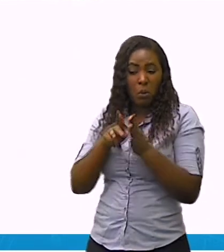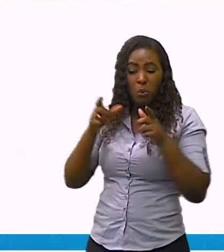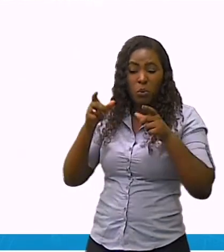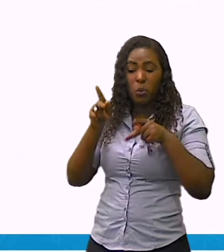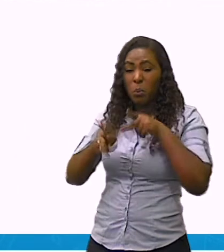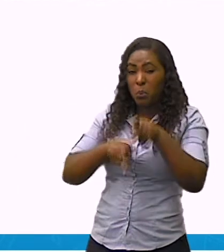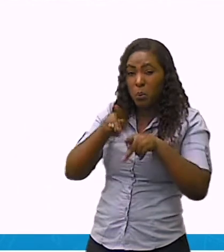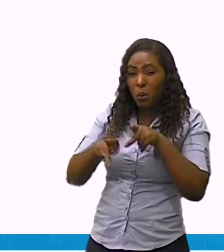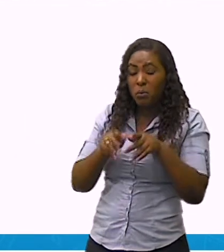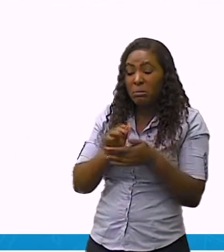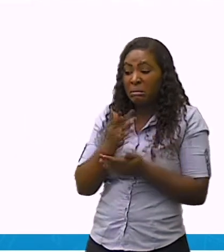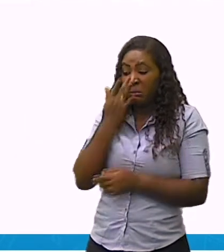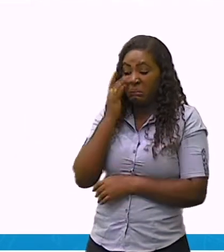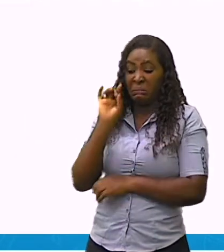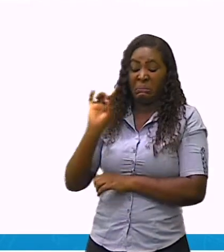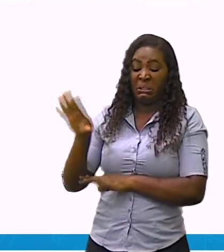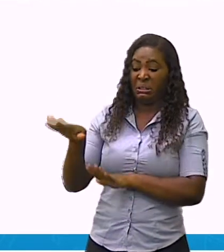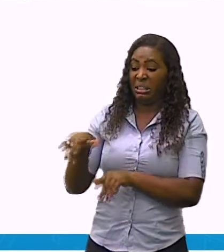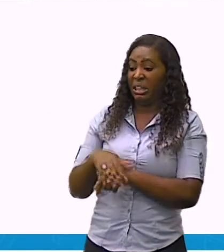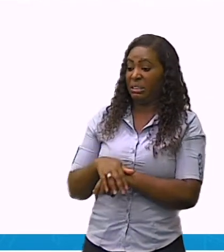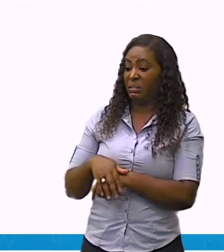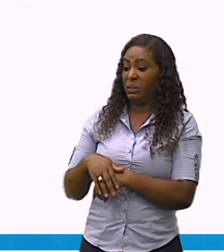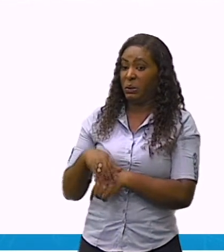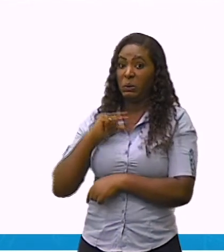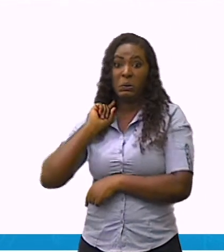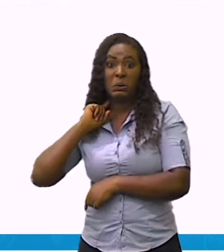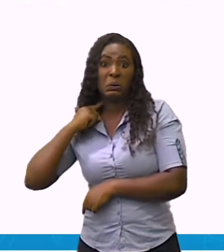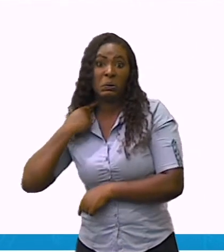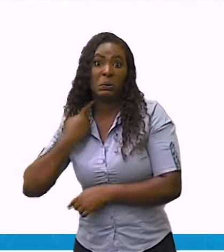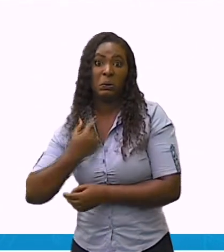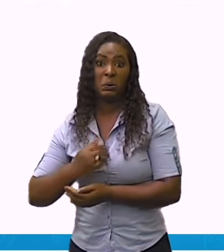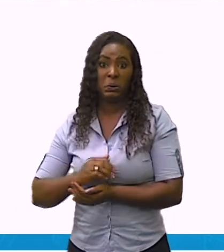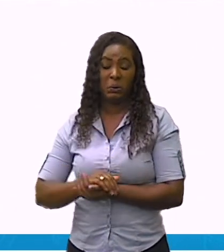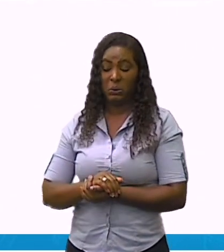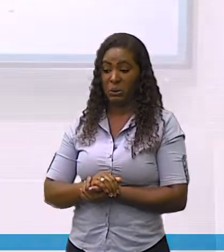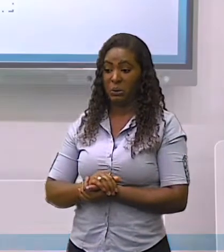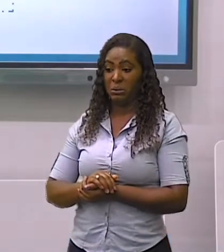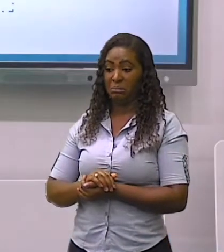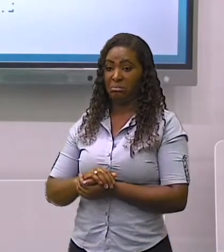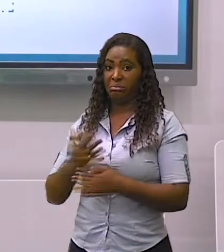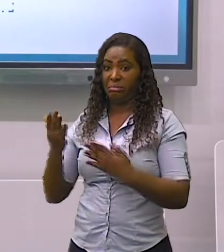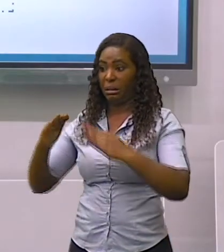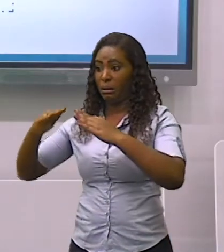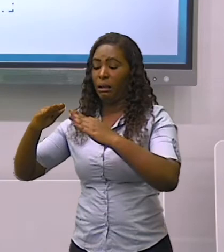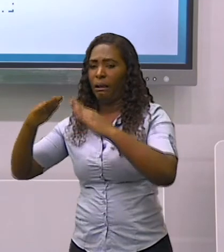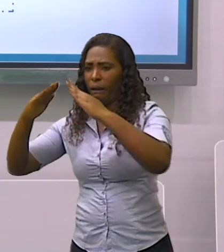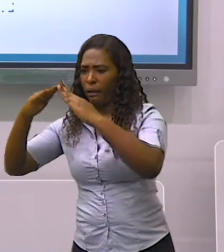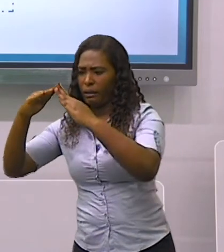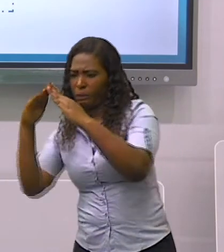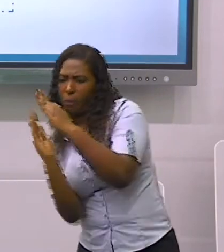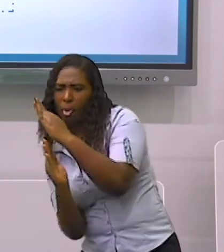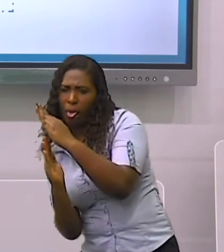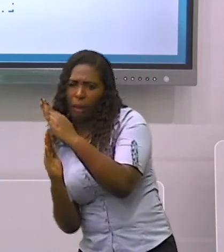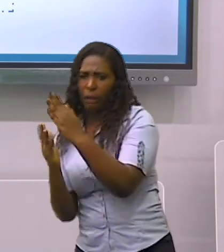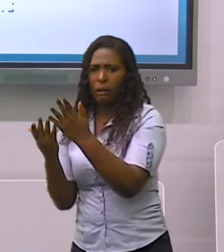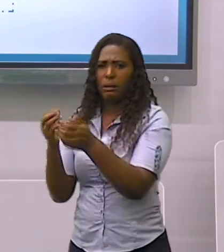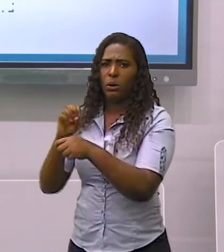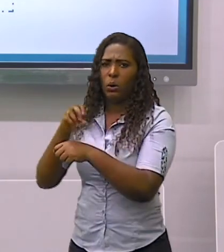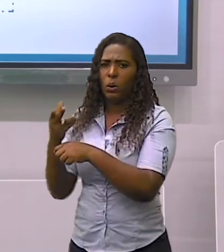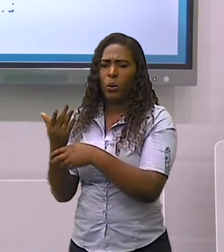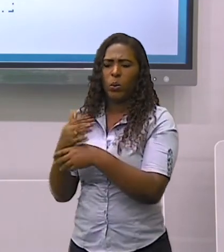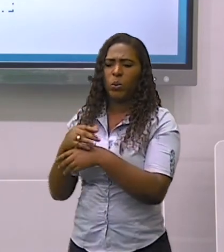nós temos a sensação de que este local ele está deteriorado, desgastado ou